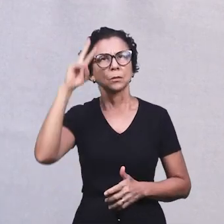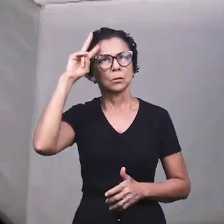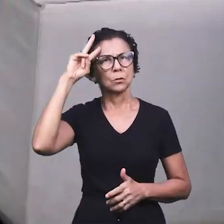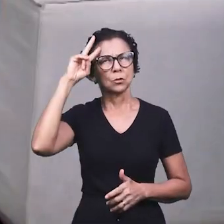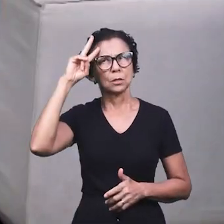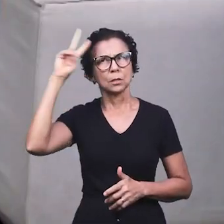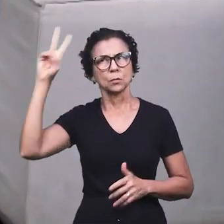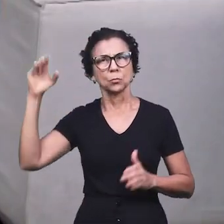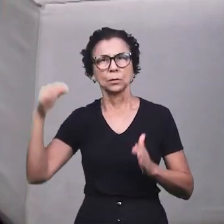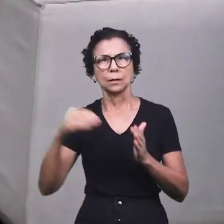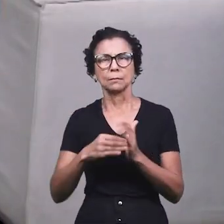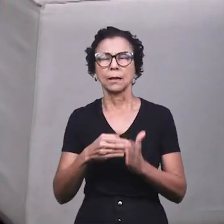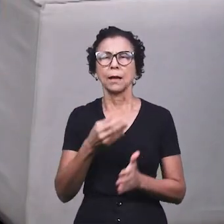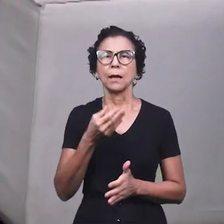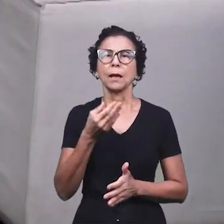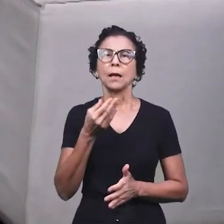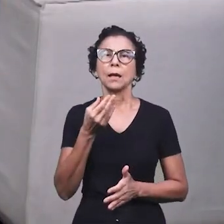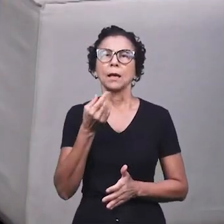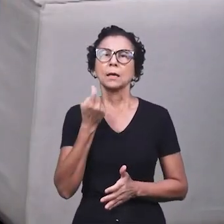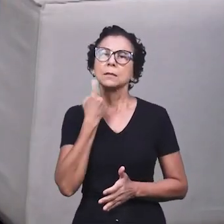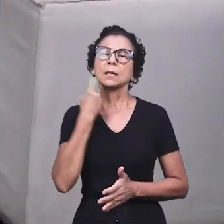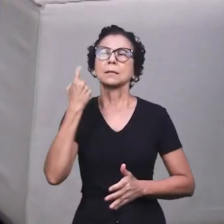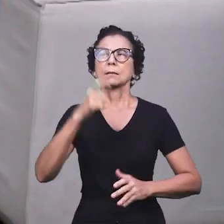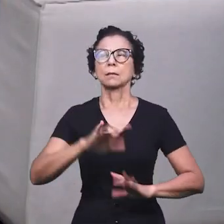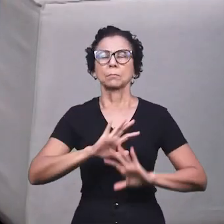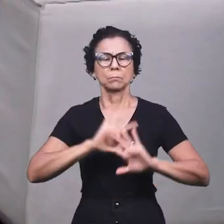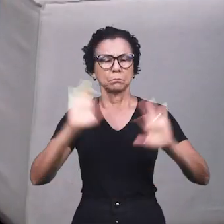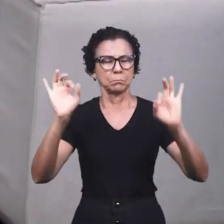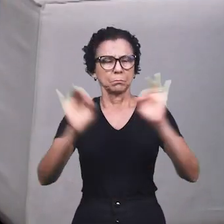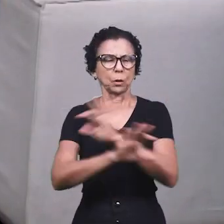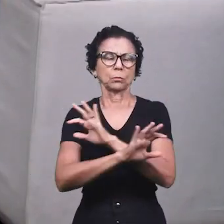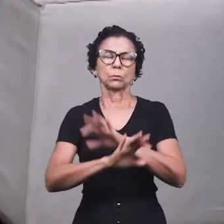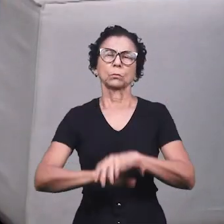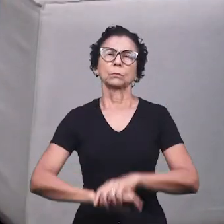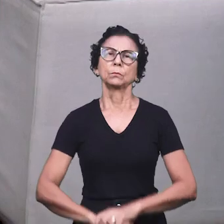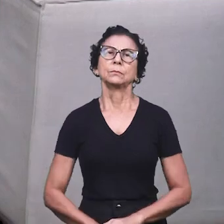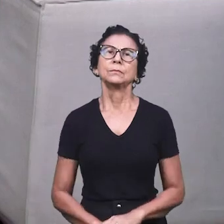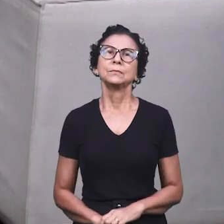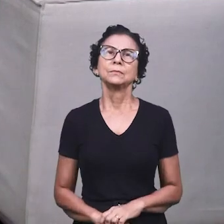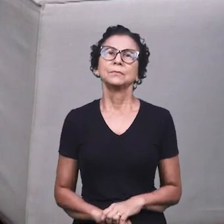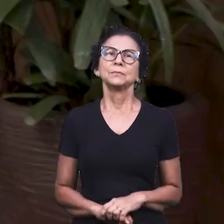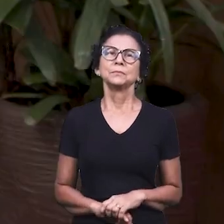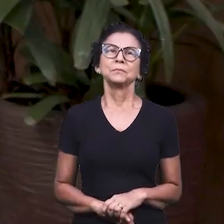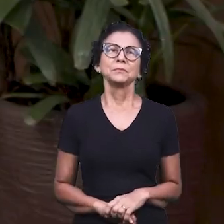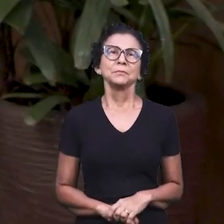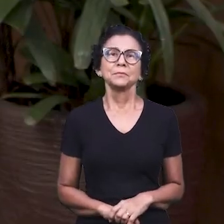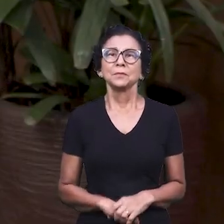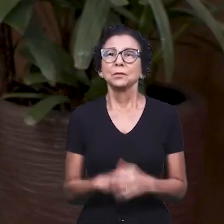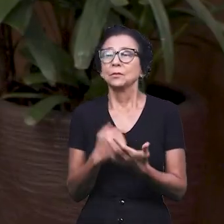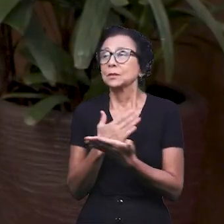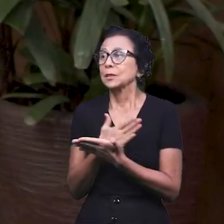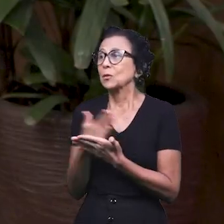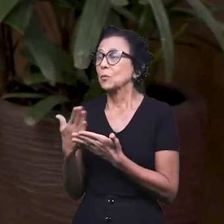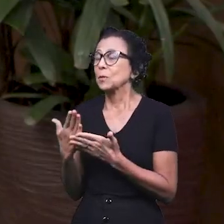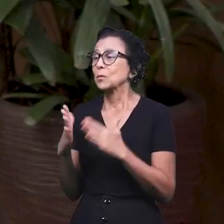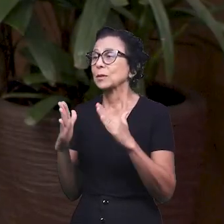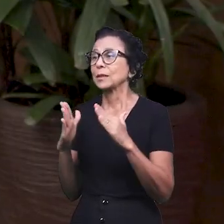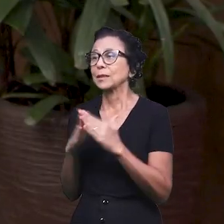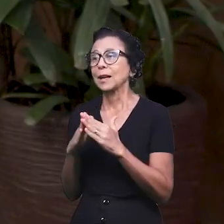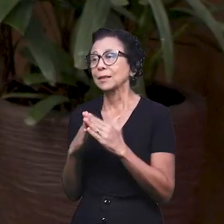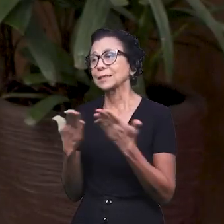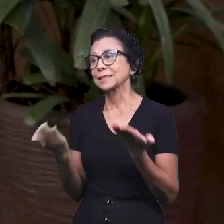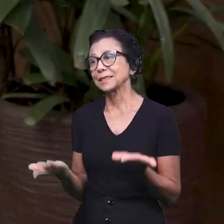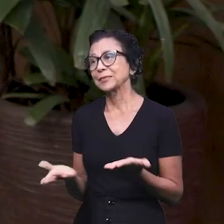evoluindo. Então tinha um planejamento, que é aquilo que estava começando ali na cozinha, era um plano de ter uma fábrica que hoje